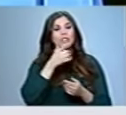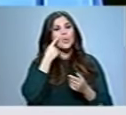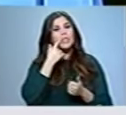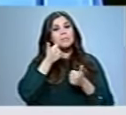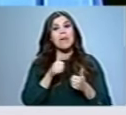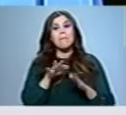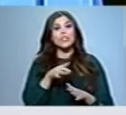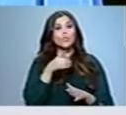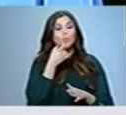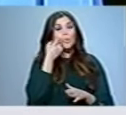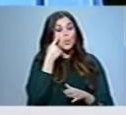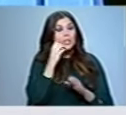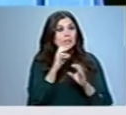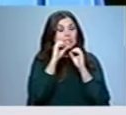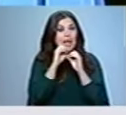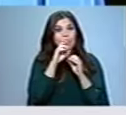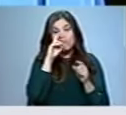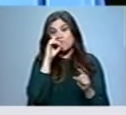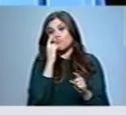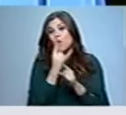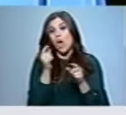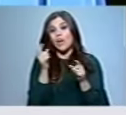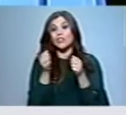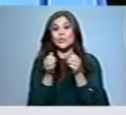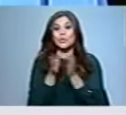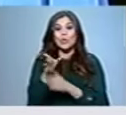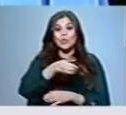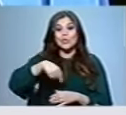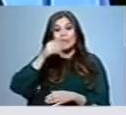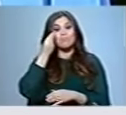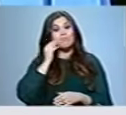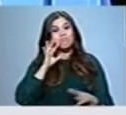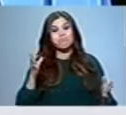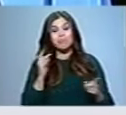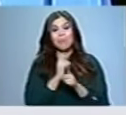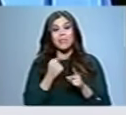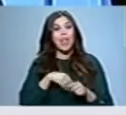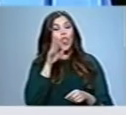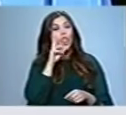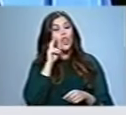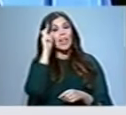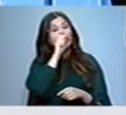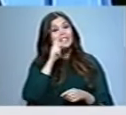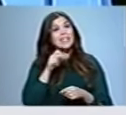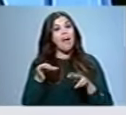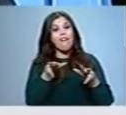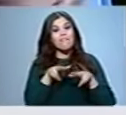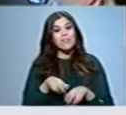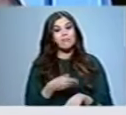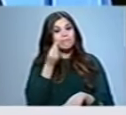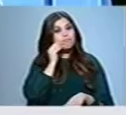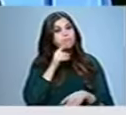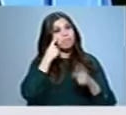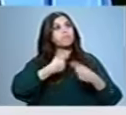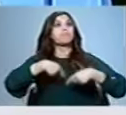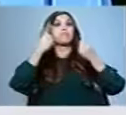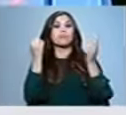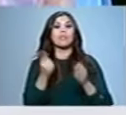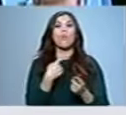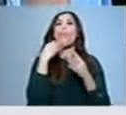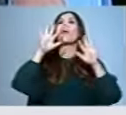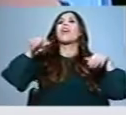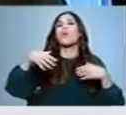conhecer nada. Porque a maior conhecemos parte... todos, não é? Conhecemos sim, todos. Parece que conhecemos todos. Essa... Quer queiramos, quer não, pimba. Noção. Vemos um filme, pimba, é lá. Claro. Em seguida, Trump,